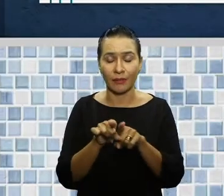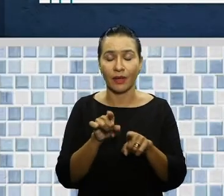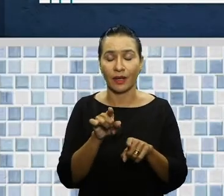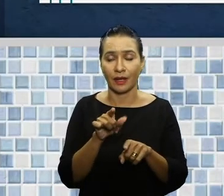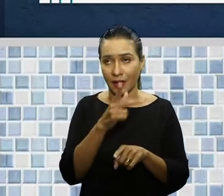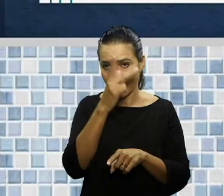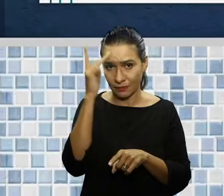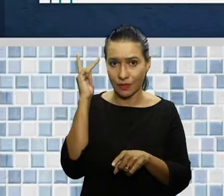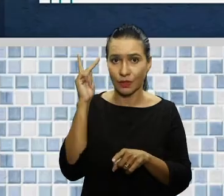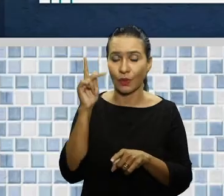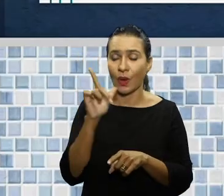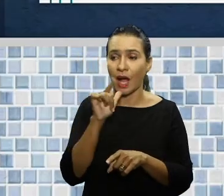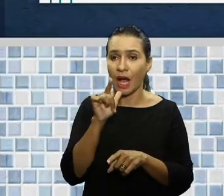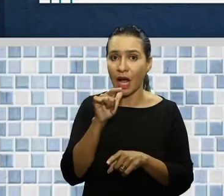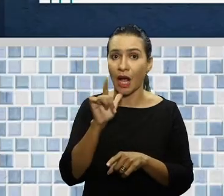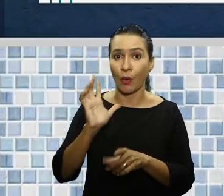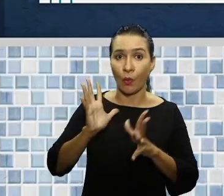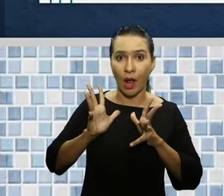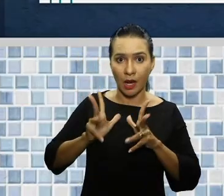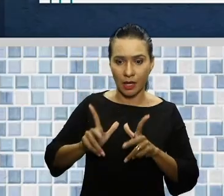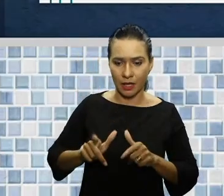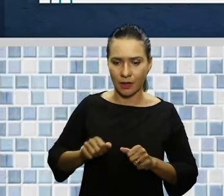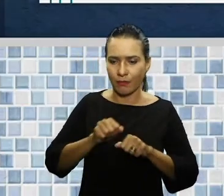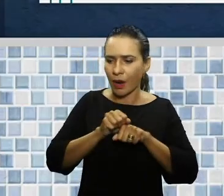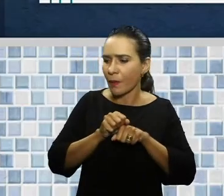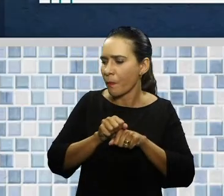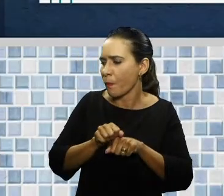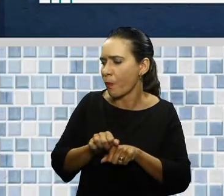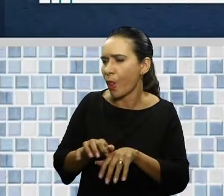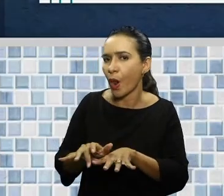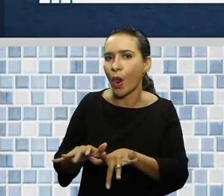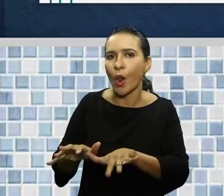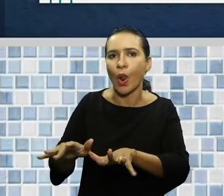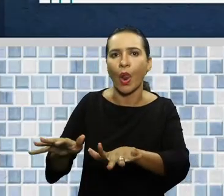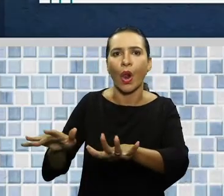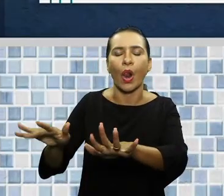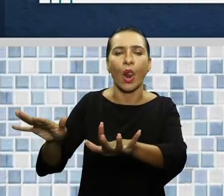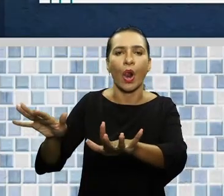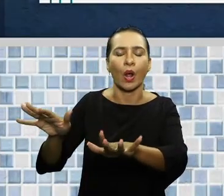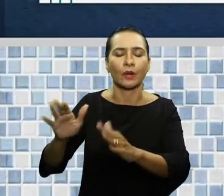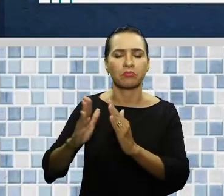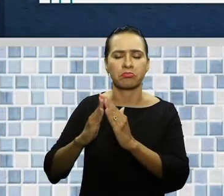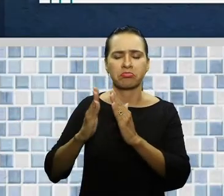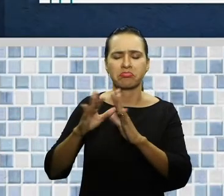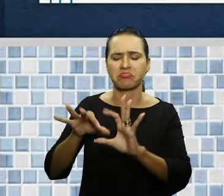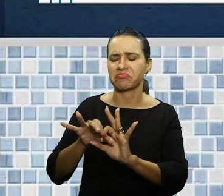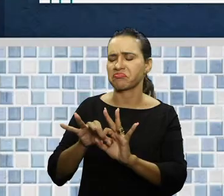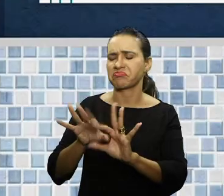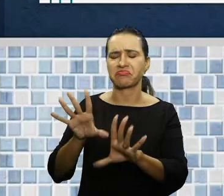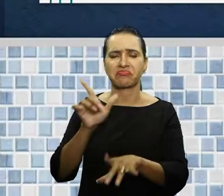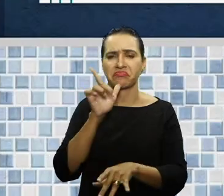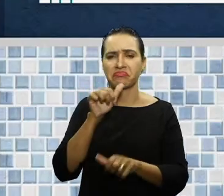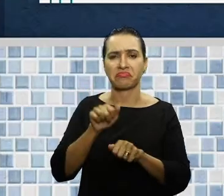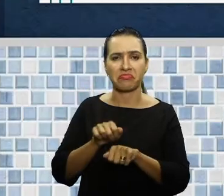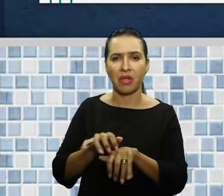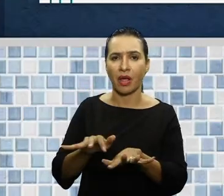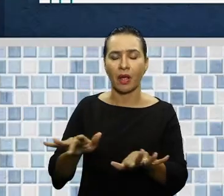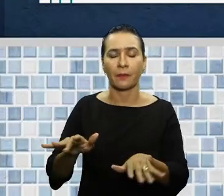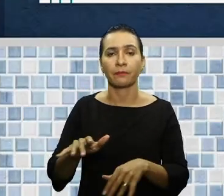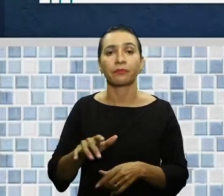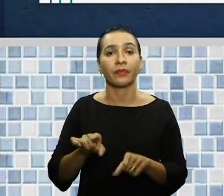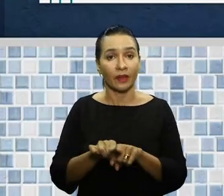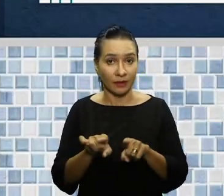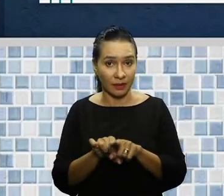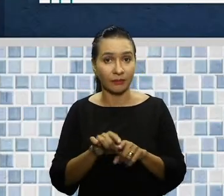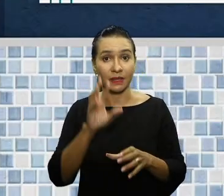esse desperdício não é só o desperdício que a gente tem nas nossas casas, normalmente, né? Quando a gente toma um banho